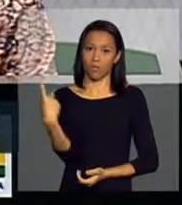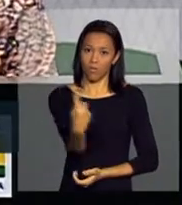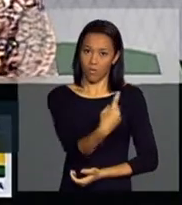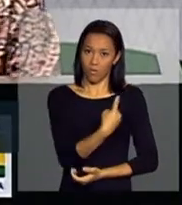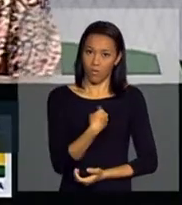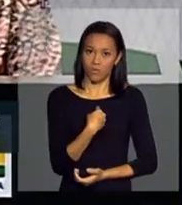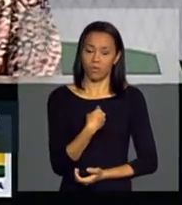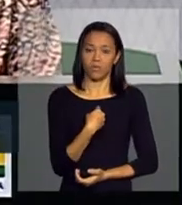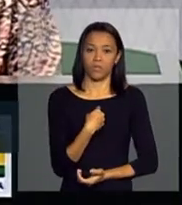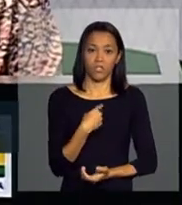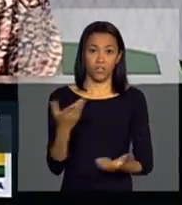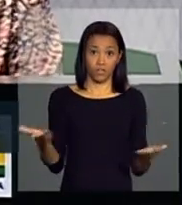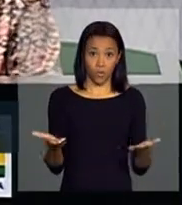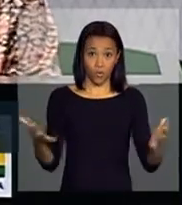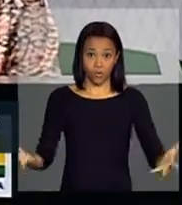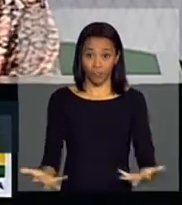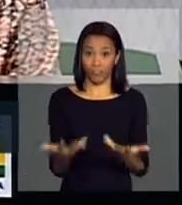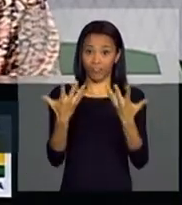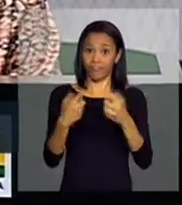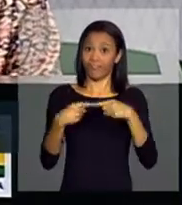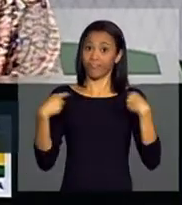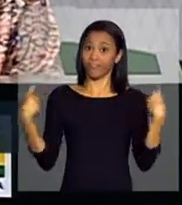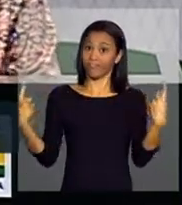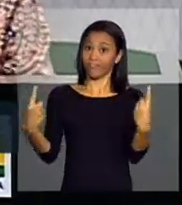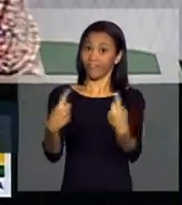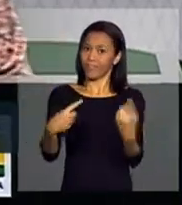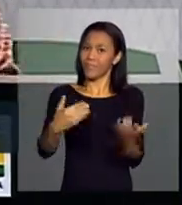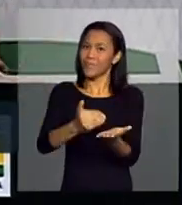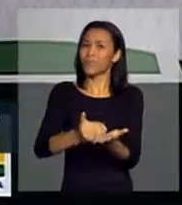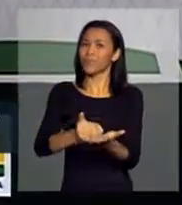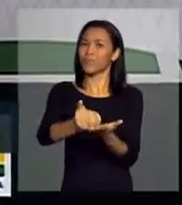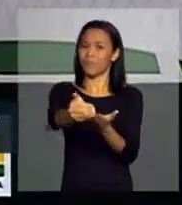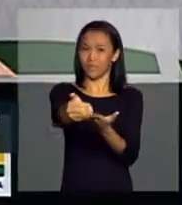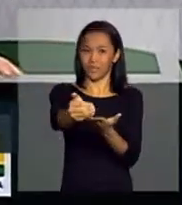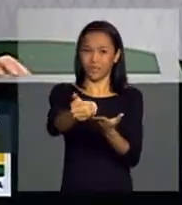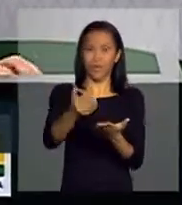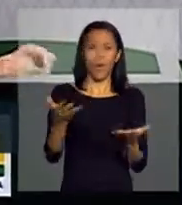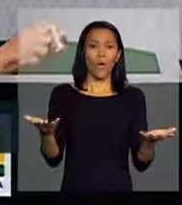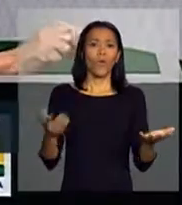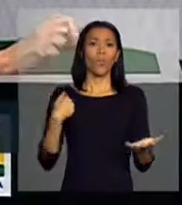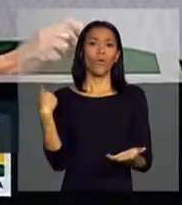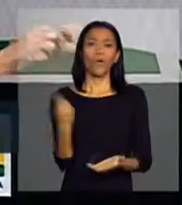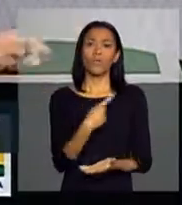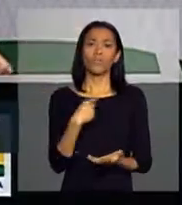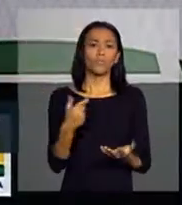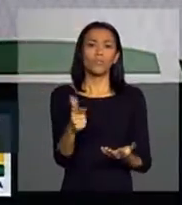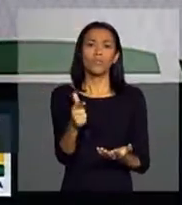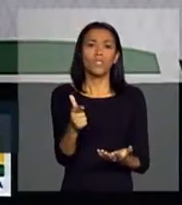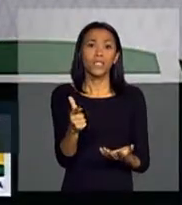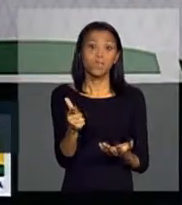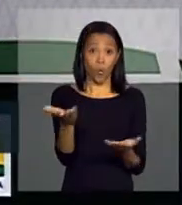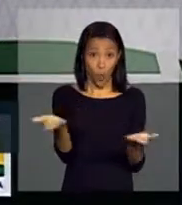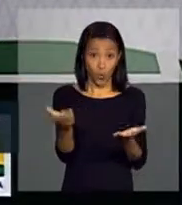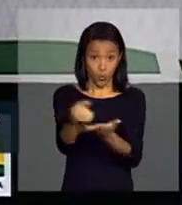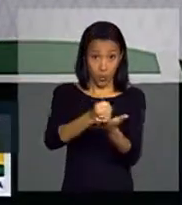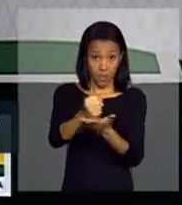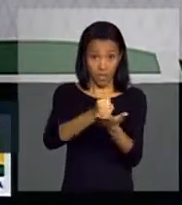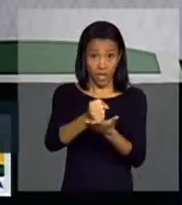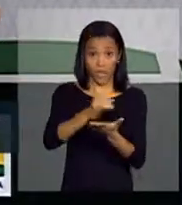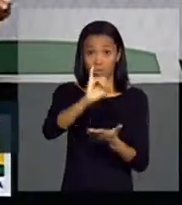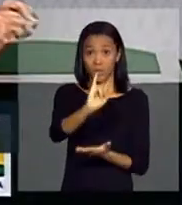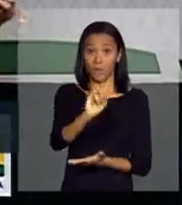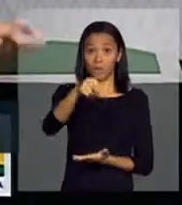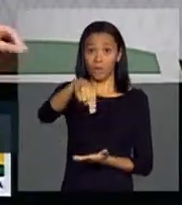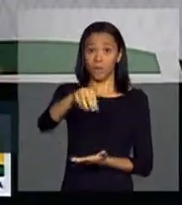participando de uma cerimônia inaugural nós não temos hoje a insulina pronta agora